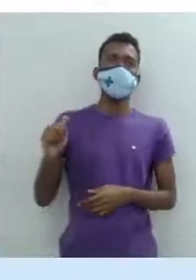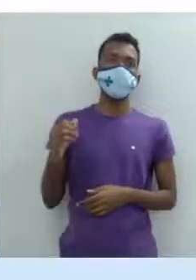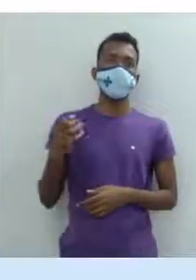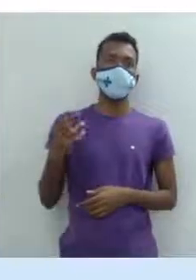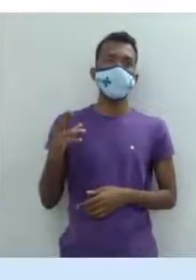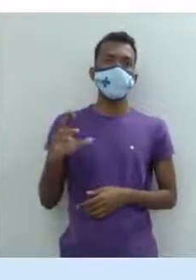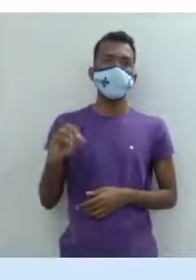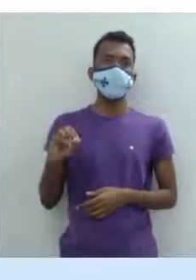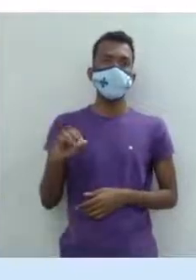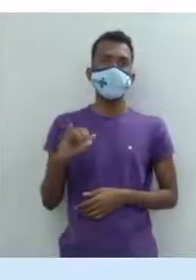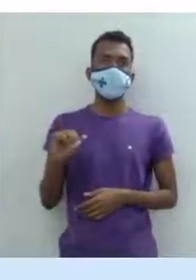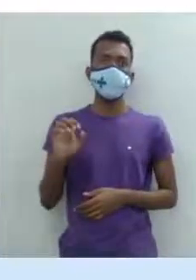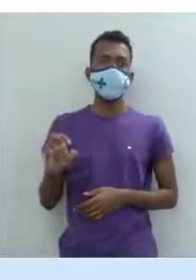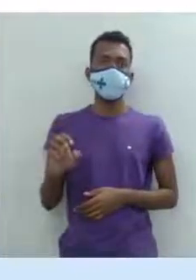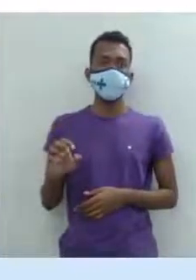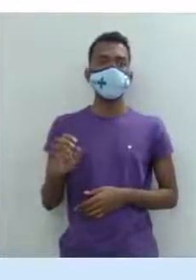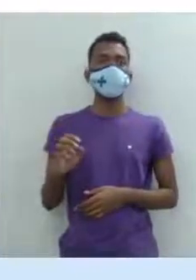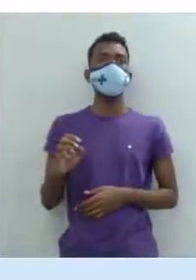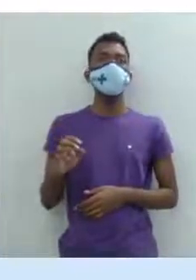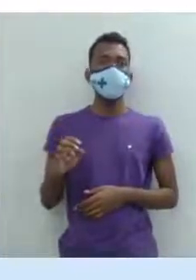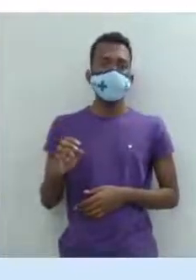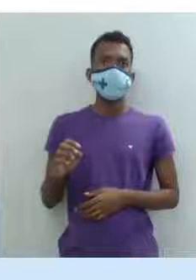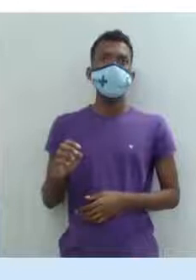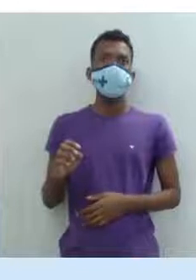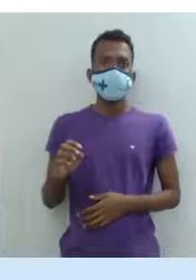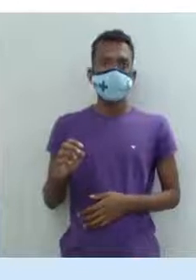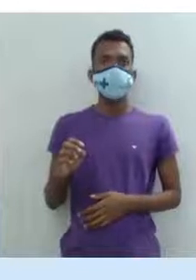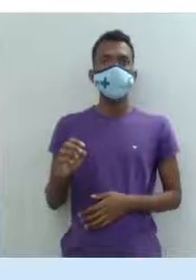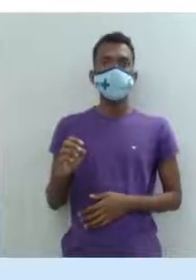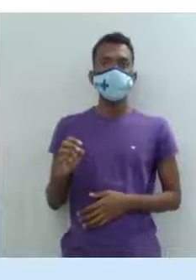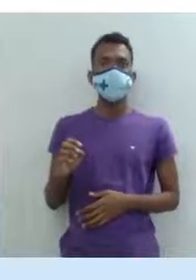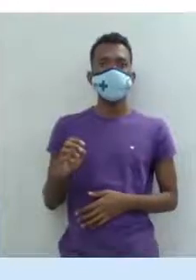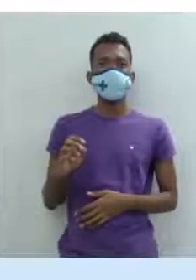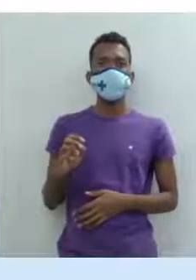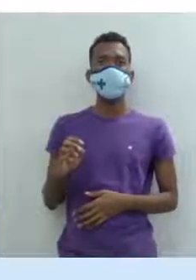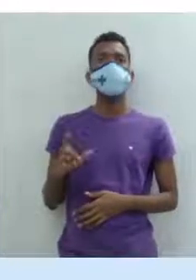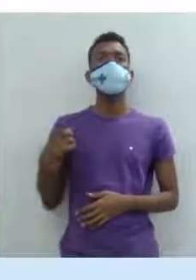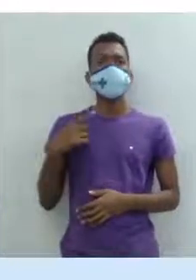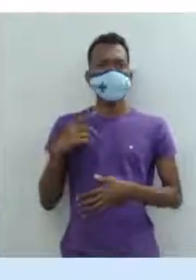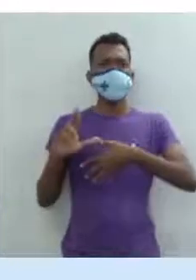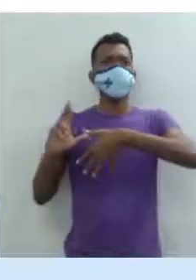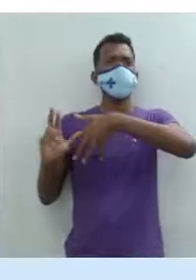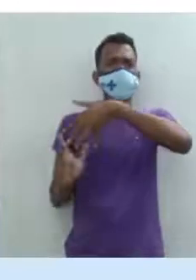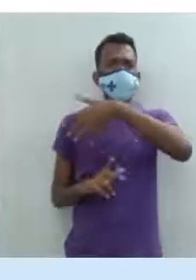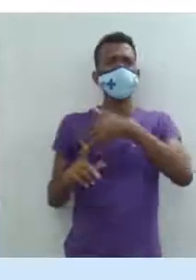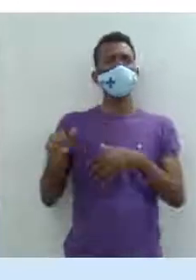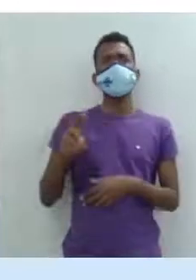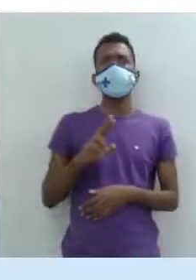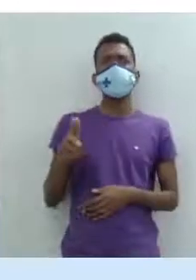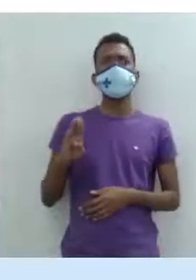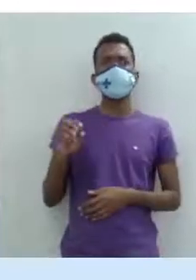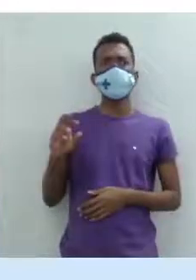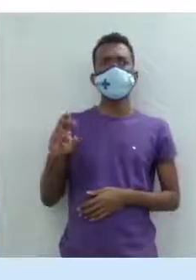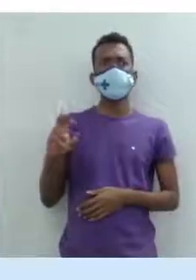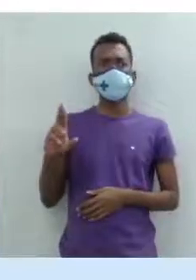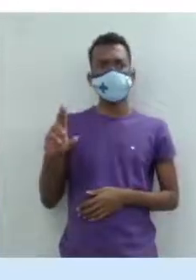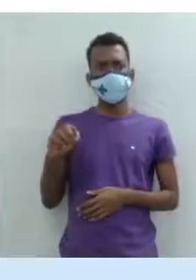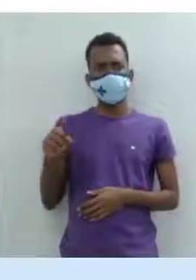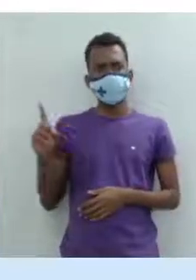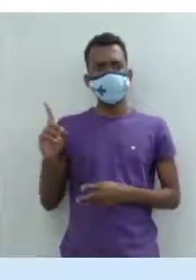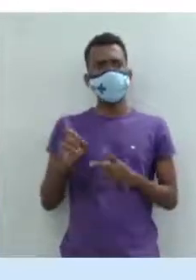professor também, com certeza, há variações. E aí você vai ter o bororó, né?